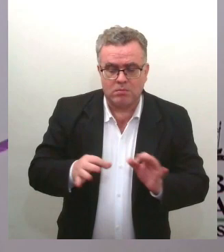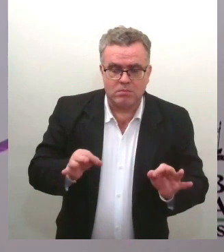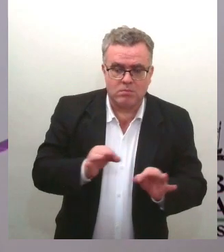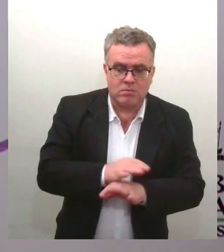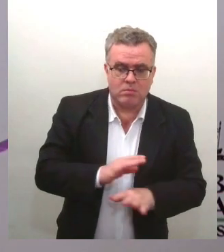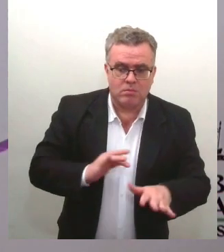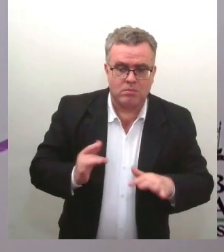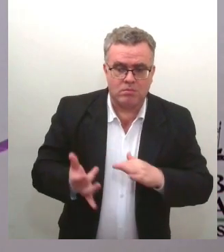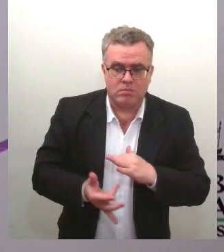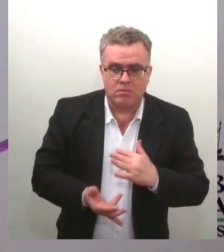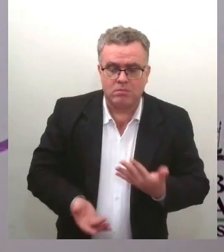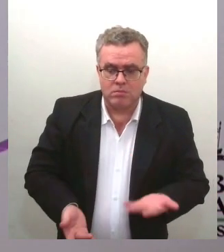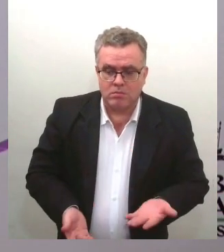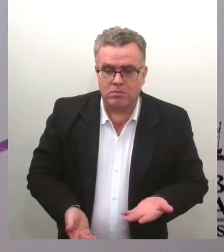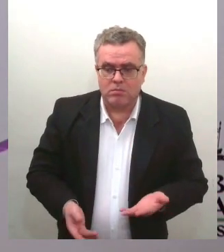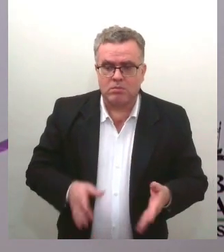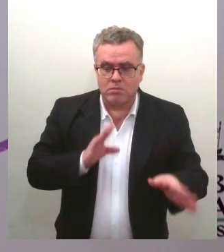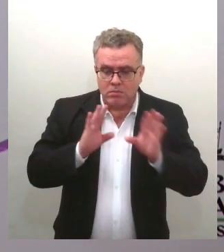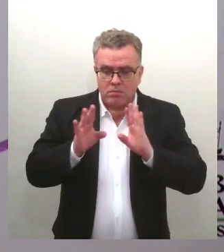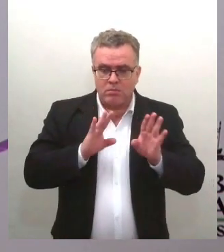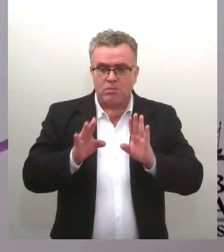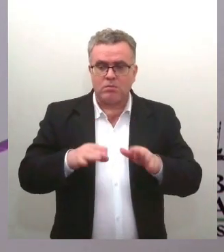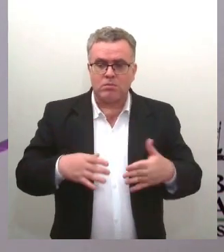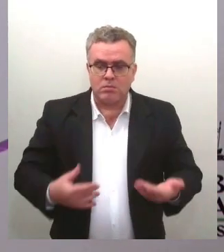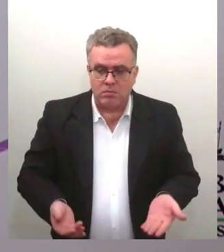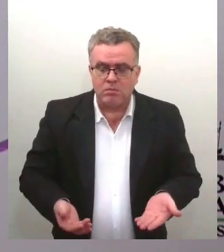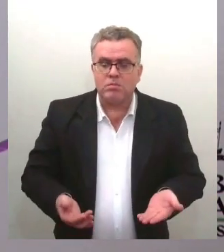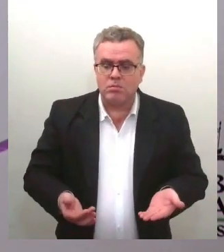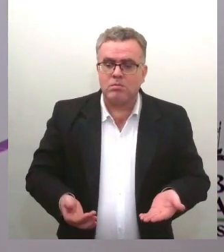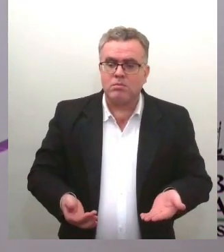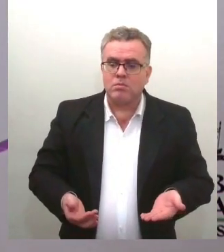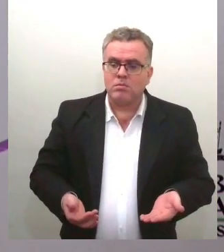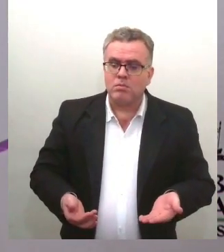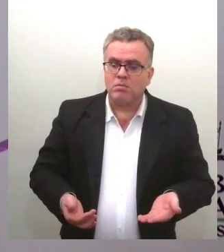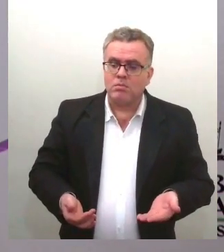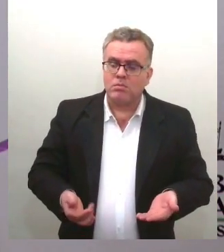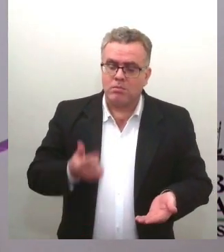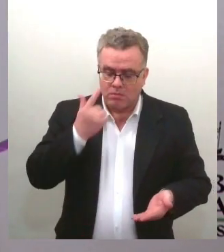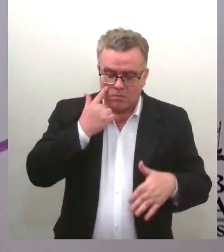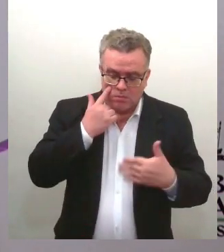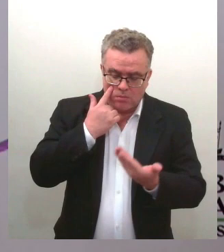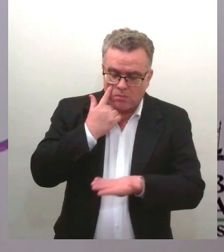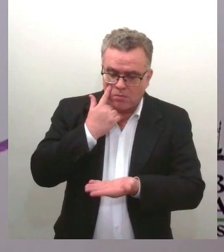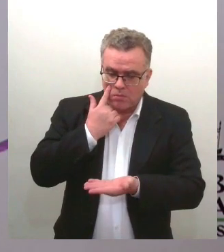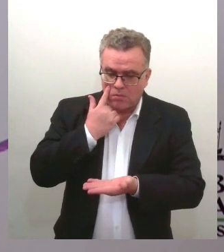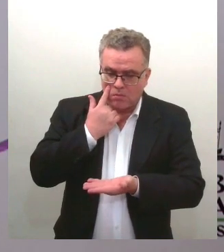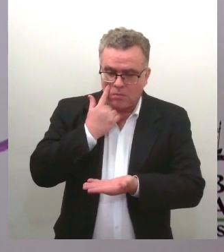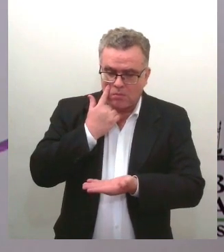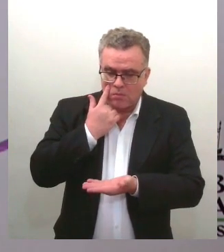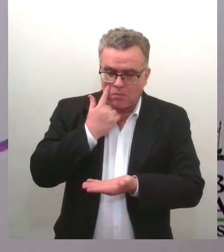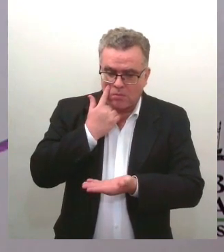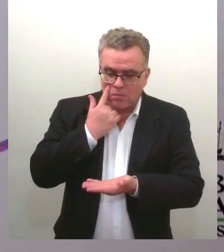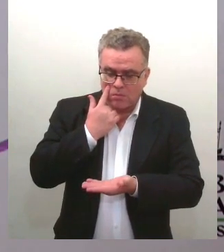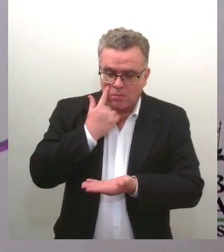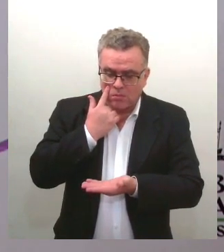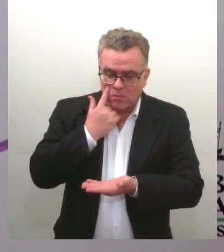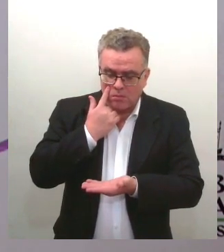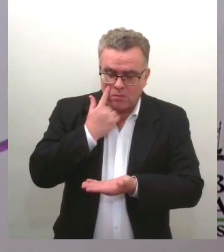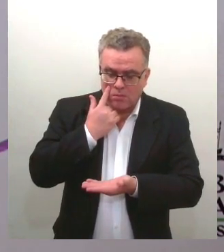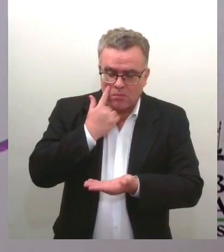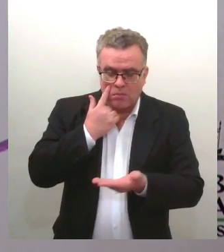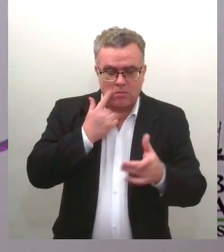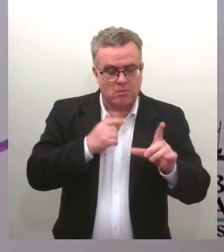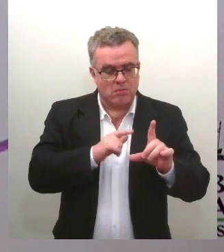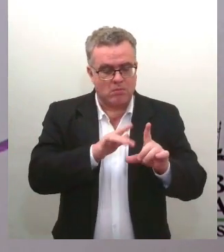pelo @TVAlesse5.2, no Twitter, @TVAlesse, e nesse QR Code que aparece aí no canto inferior esquerdo da tela,